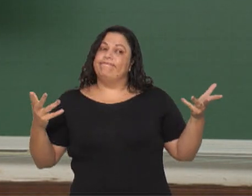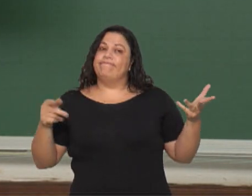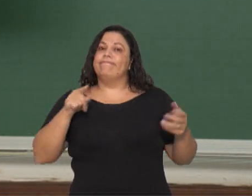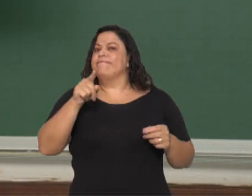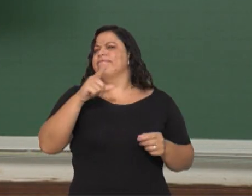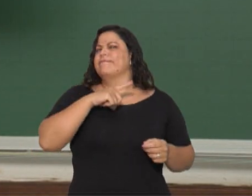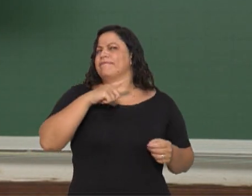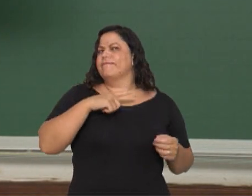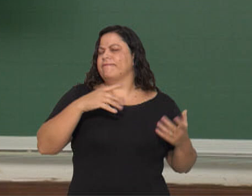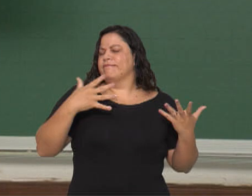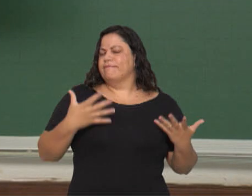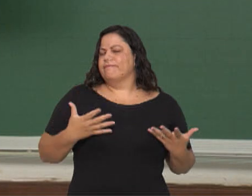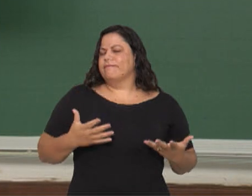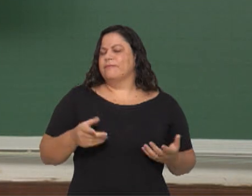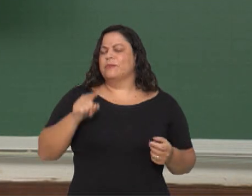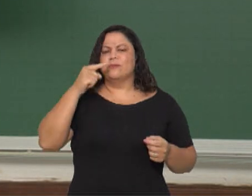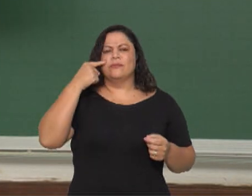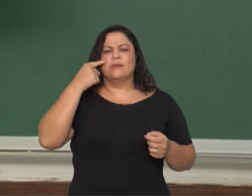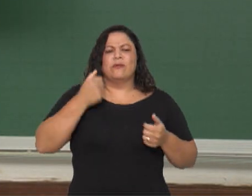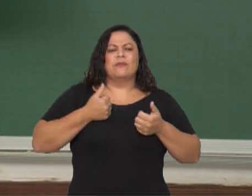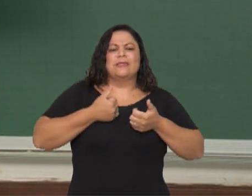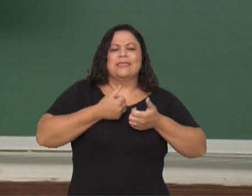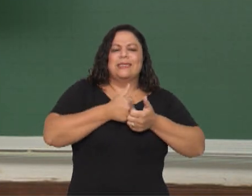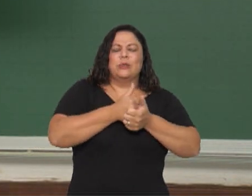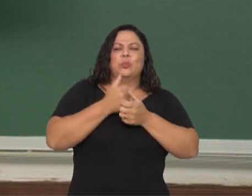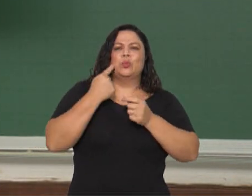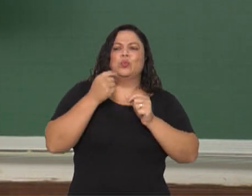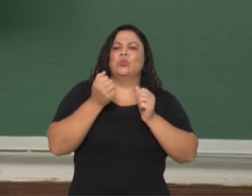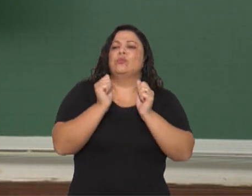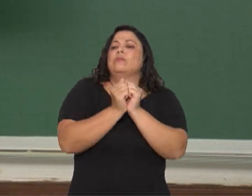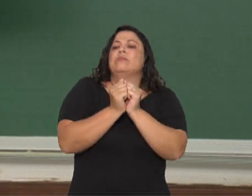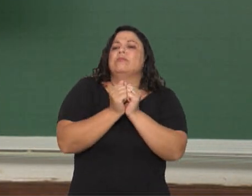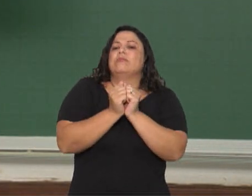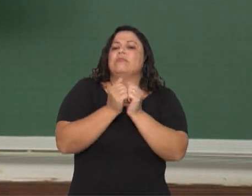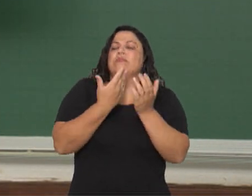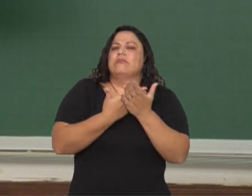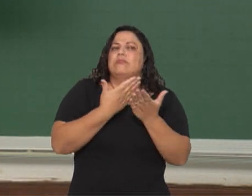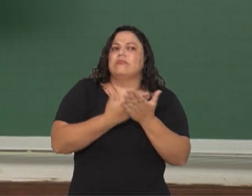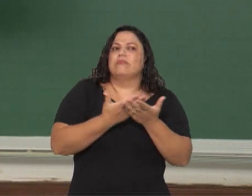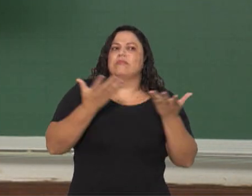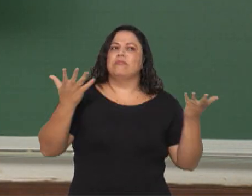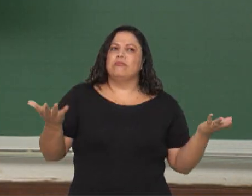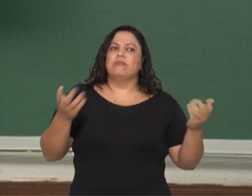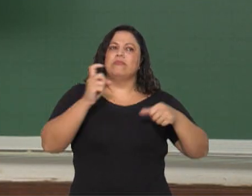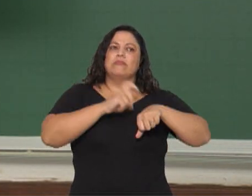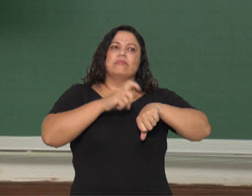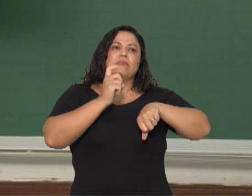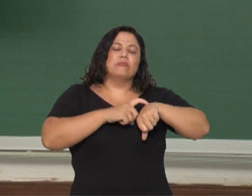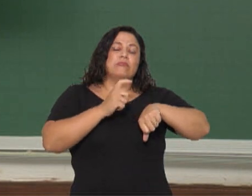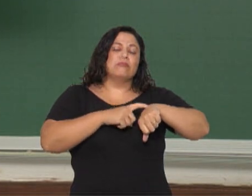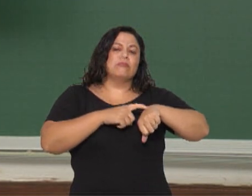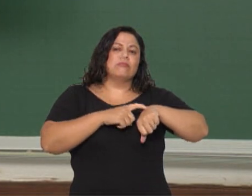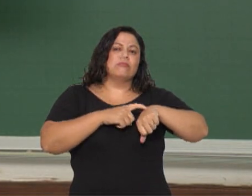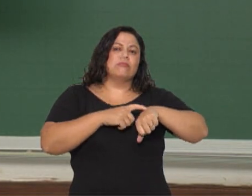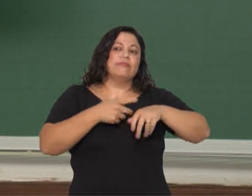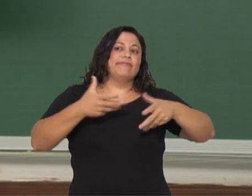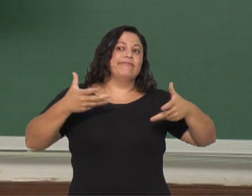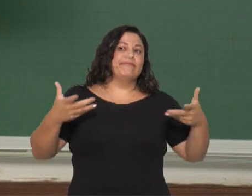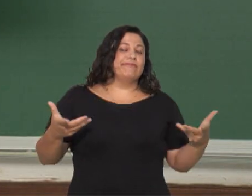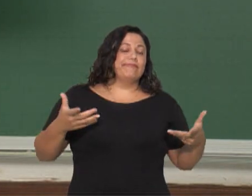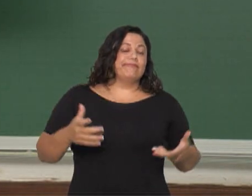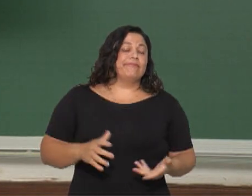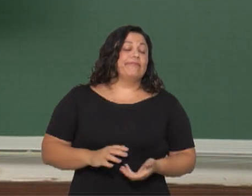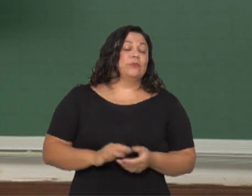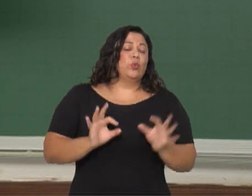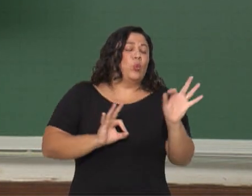você que está nos acompanhando, estudante, que tu harias com tu tempo? Se tu tuvieras mais tempo, como